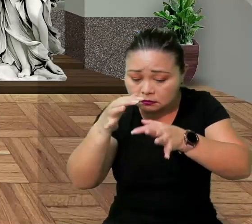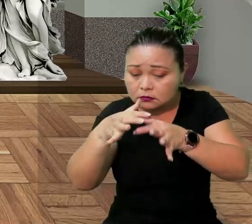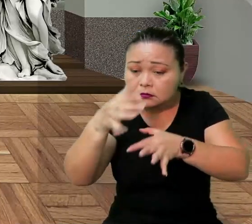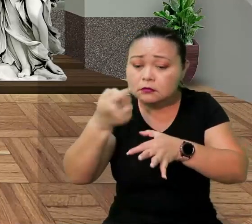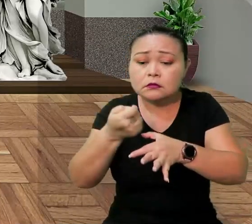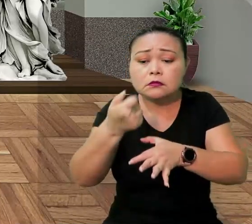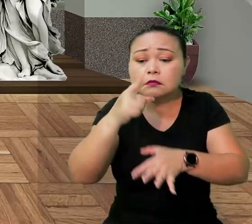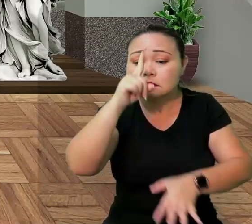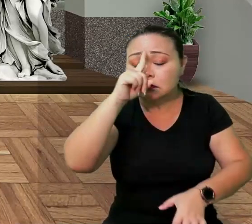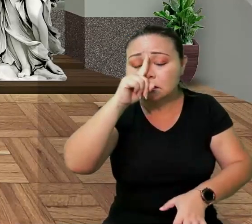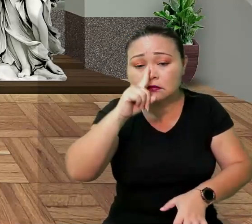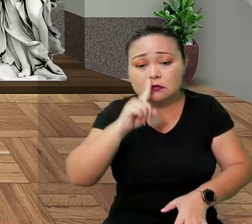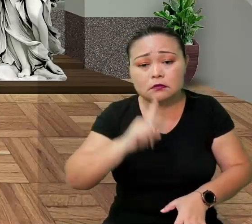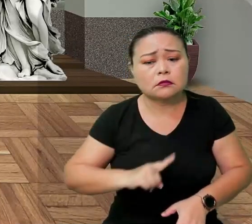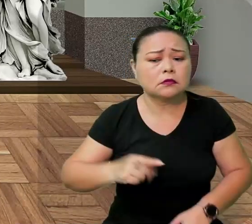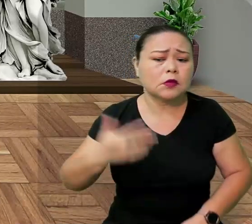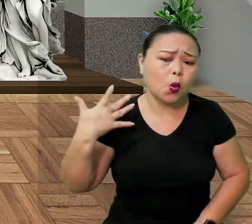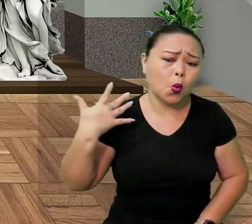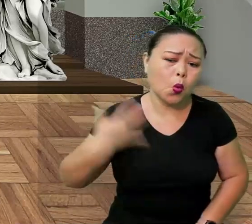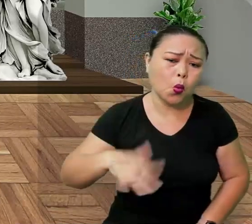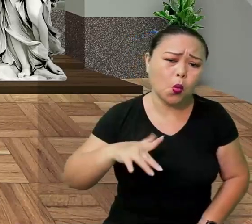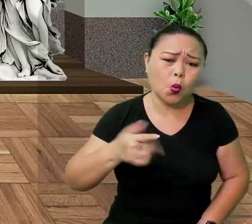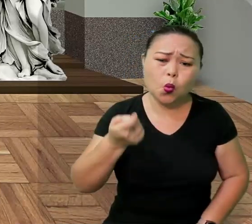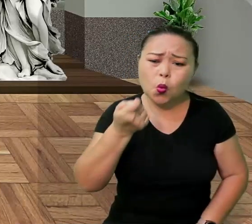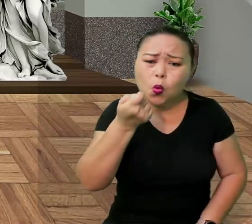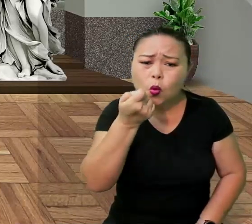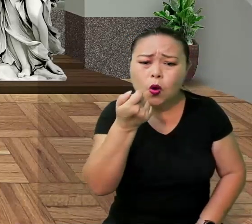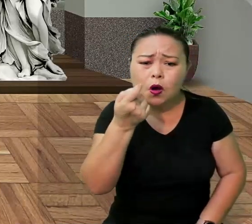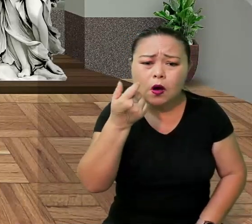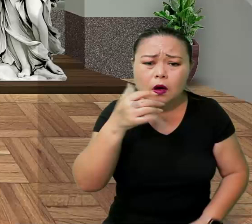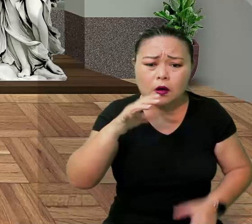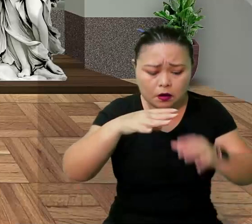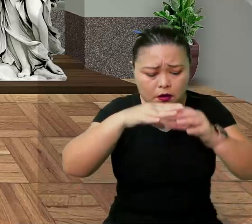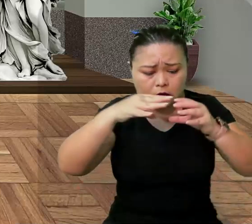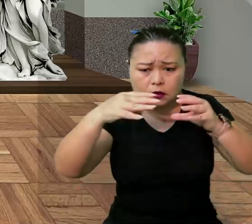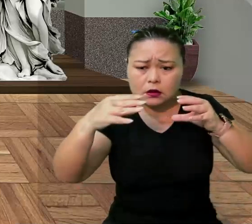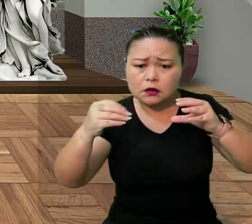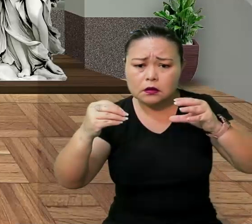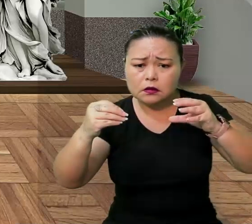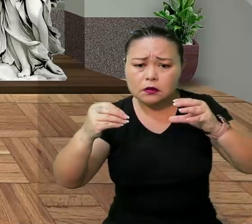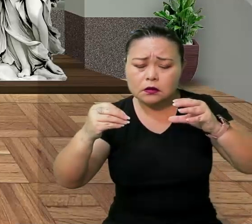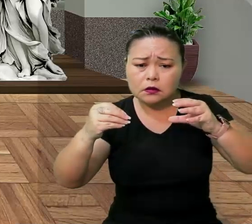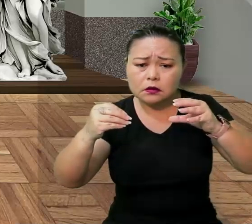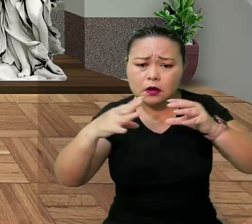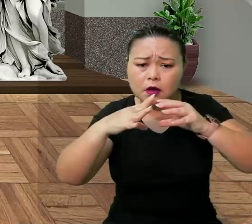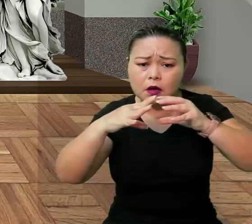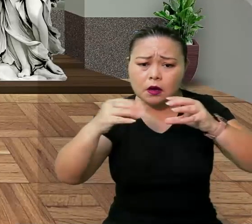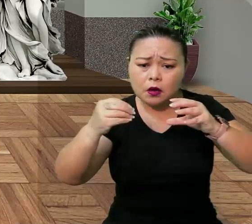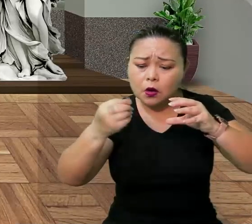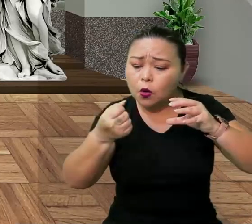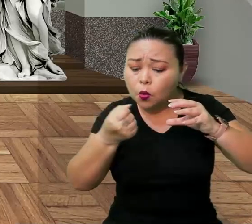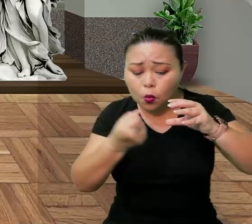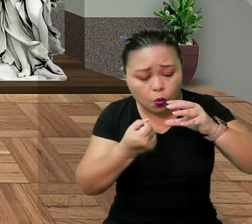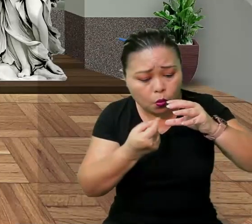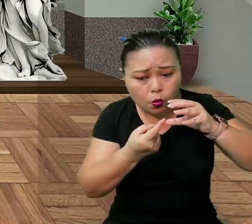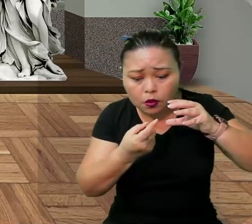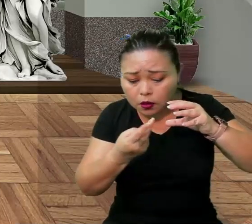milho, nossa, era um caroço, eu tenho aqui a espiga, você contava os